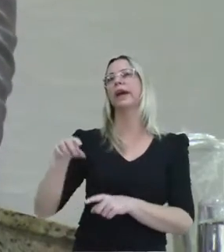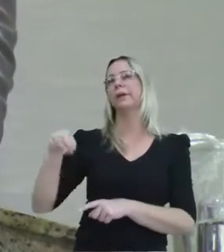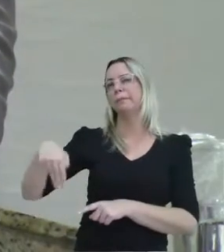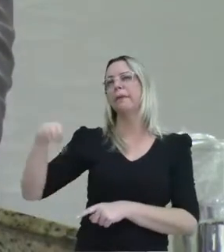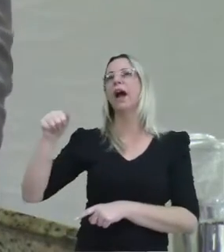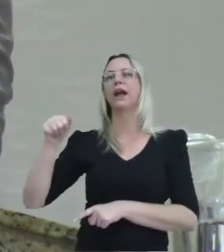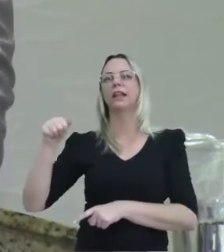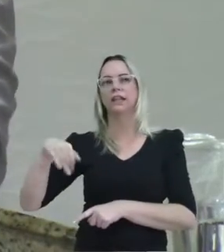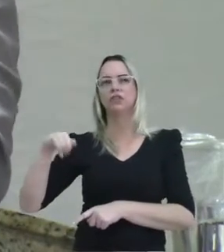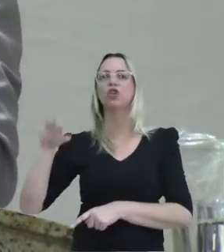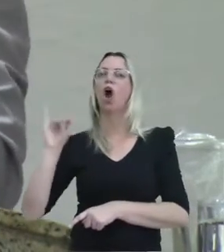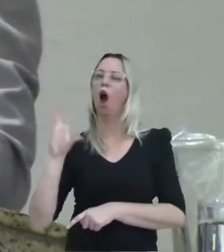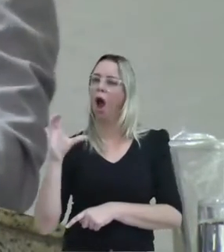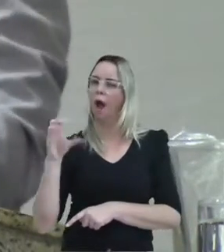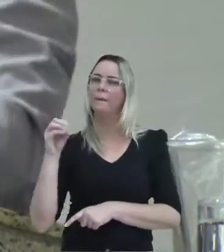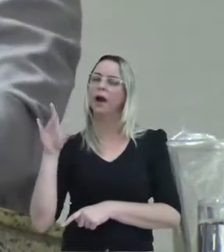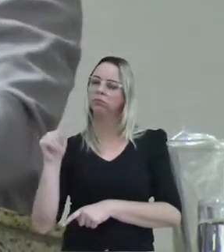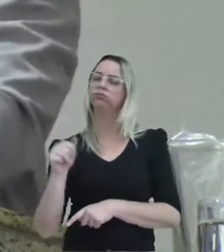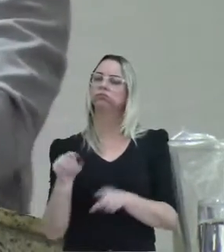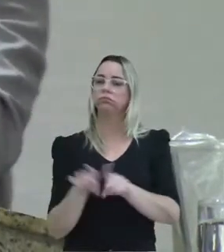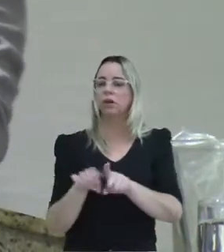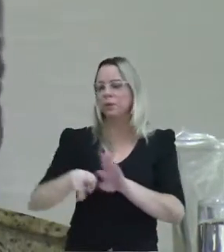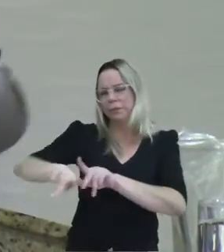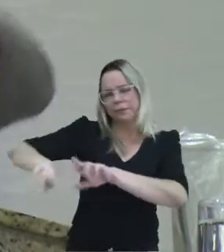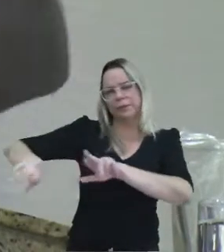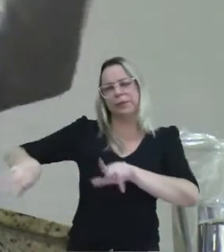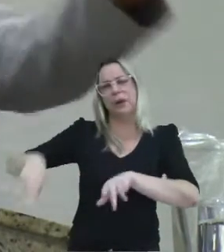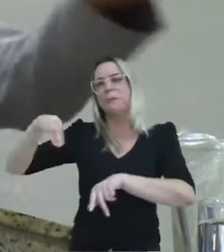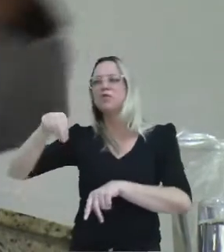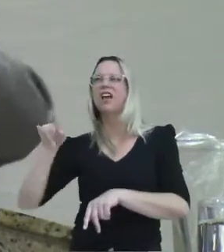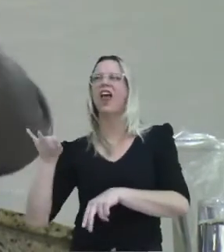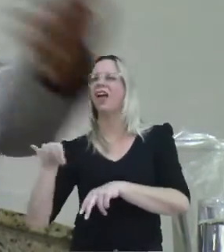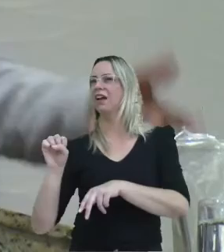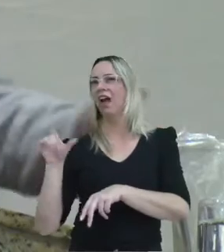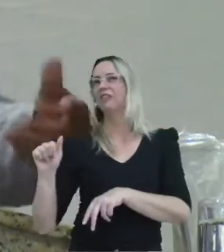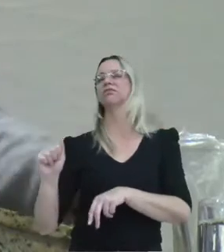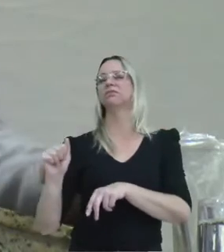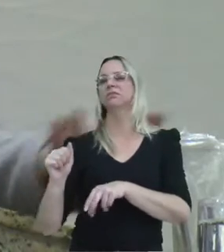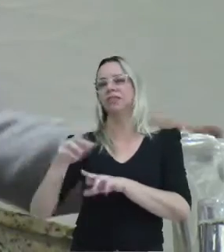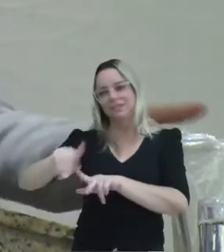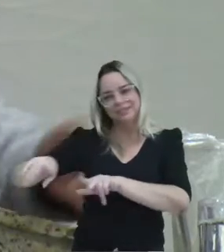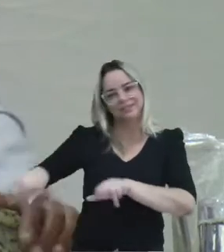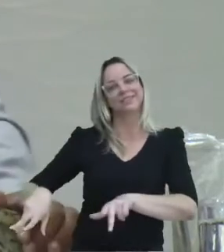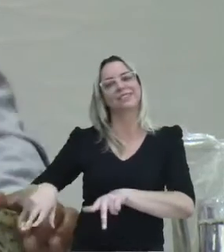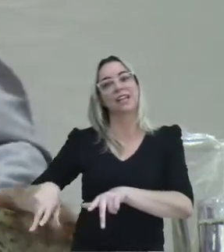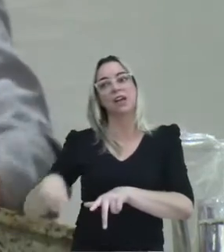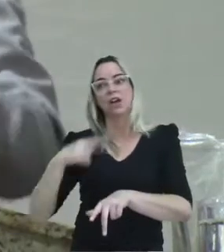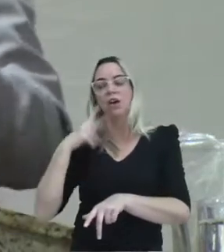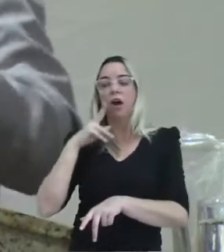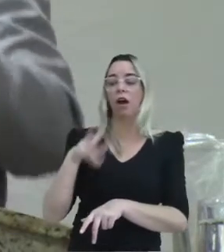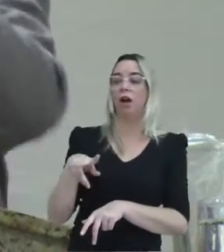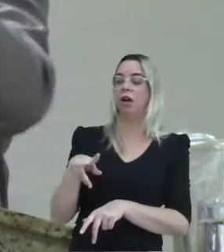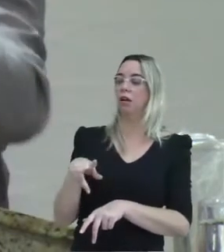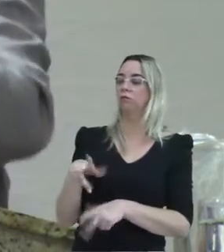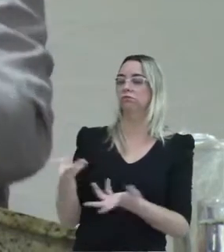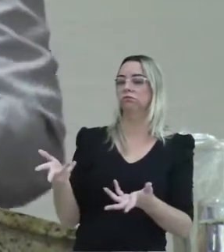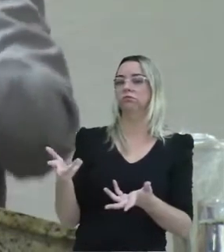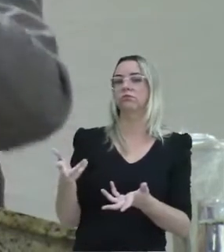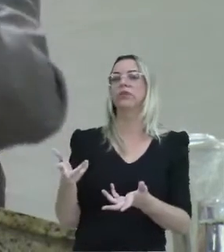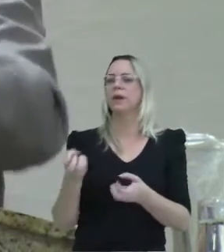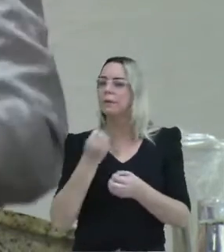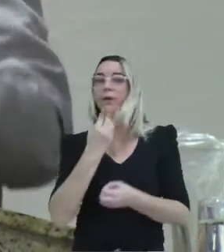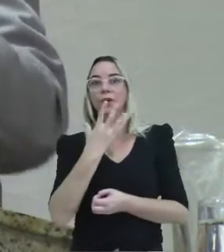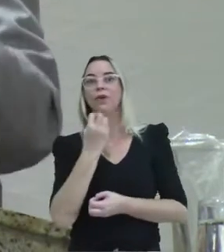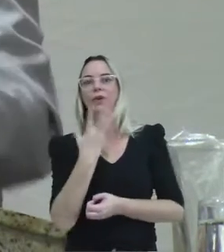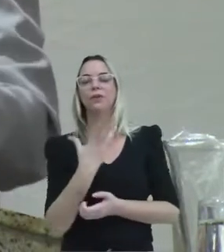Fundo, Mancambira, região do pessoal da Muzelinha, algumas pessoas ali do Saco da Serra. Então, vai ser muito